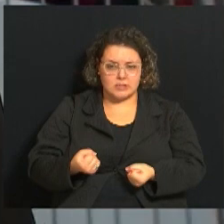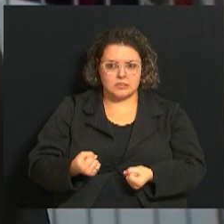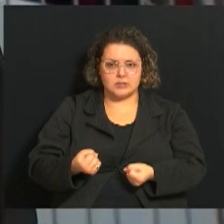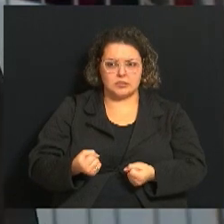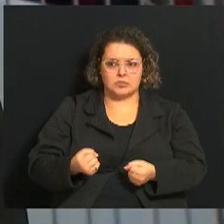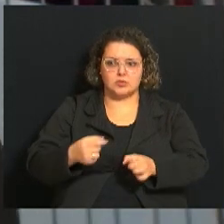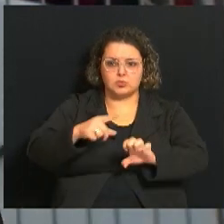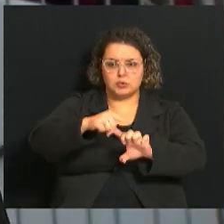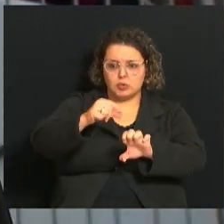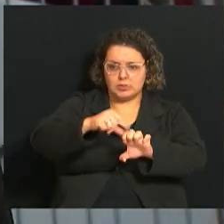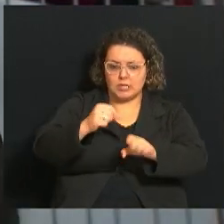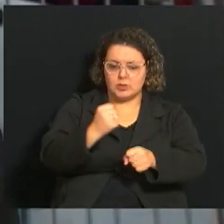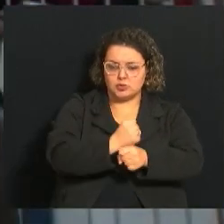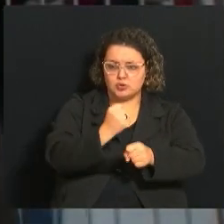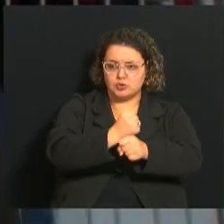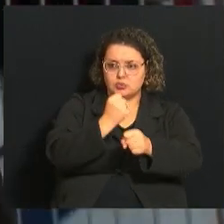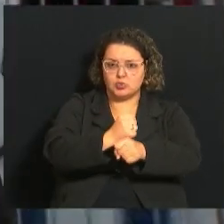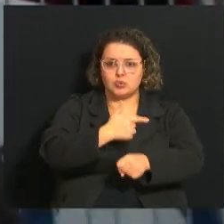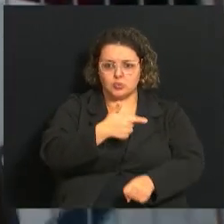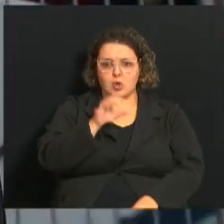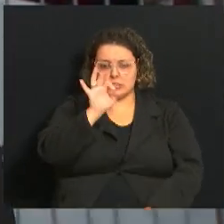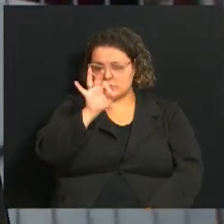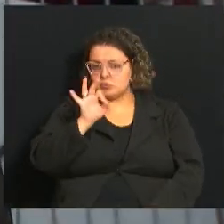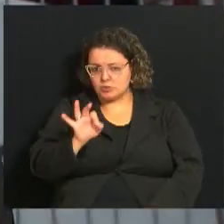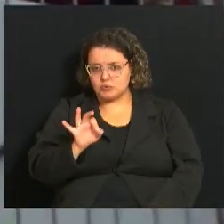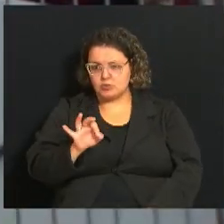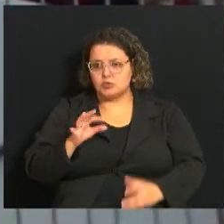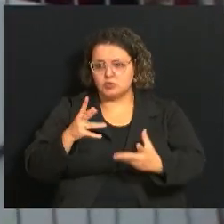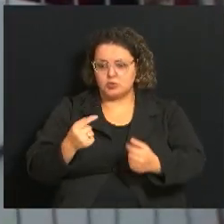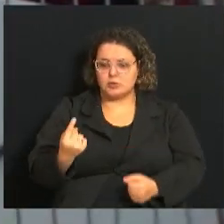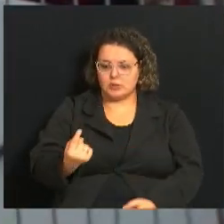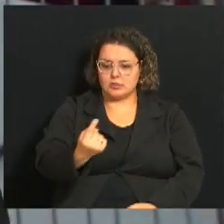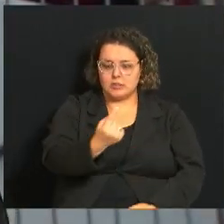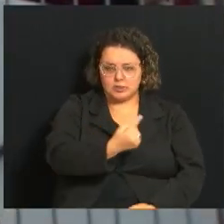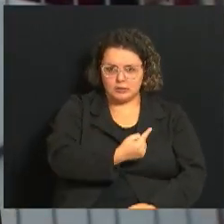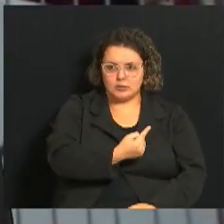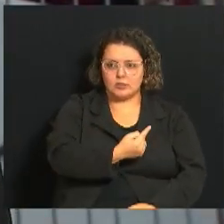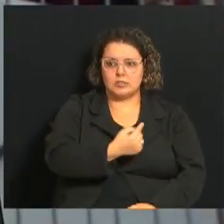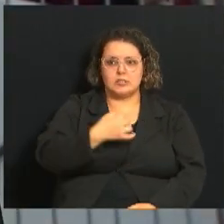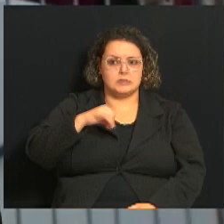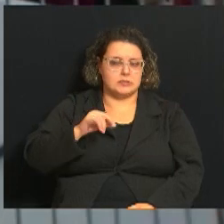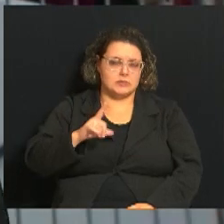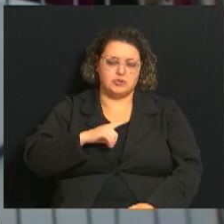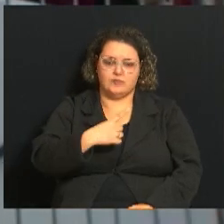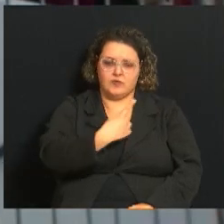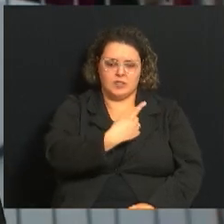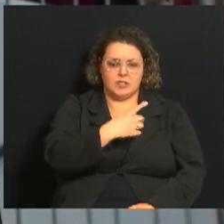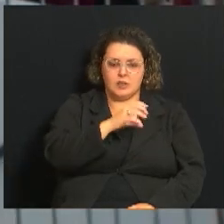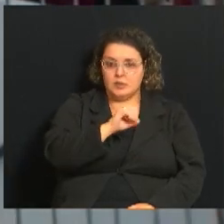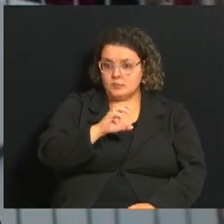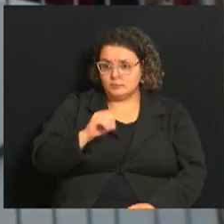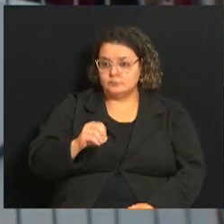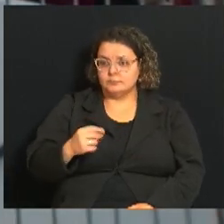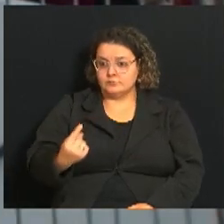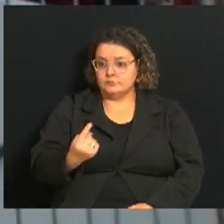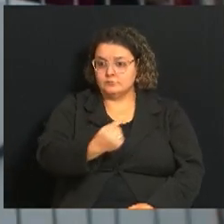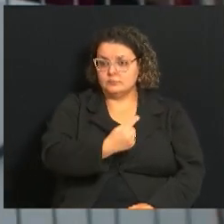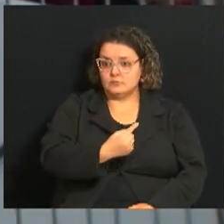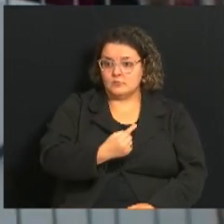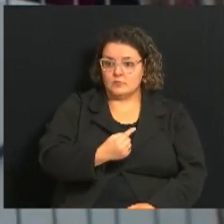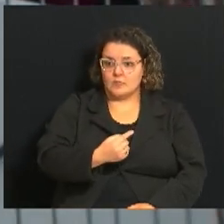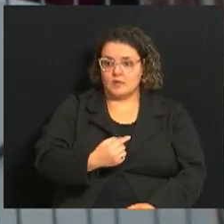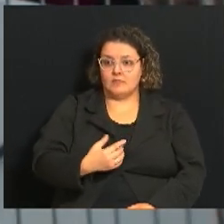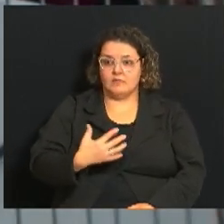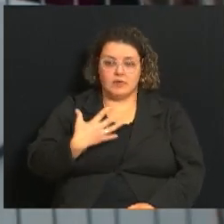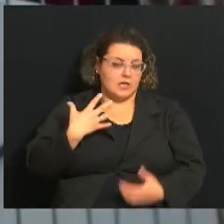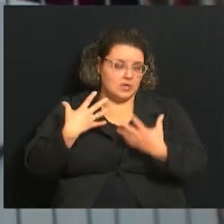empreendimento 2% das unidades. Então, se tiver 100 unidades num condomínio, ela vai receber 2